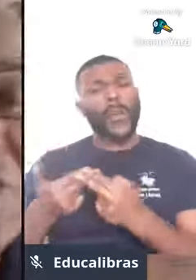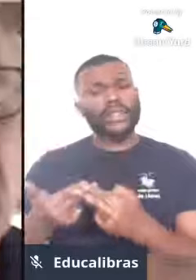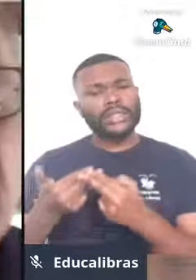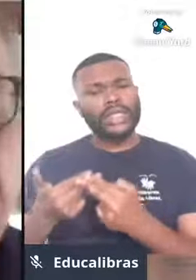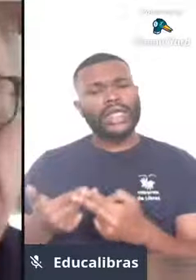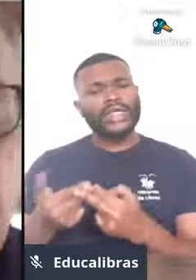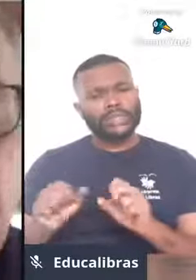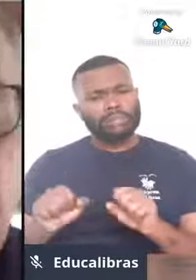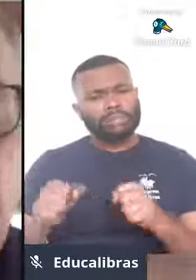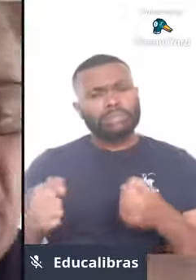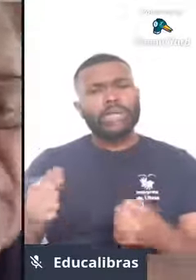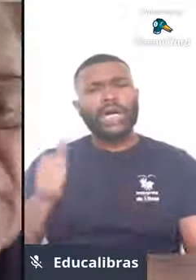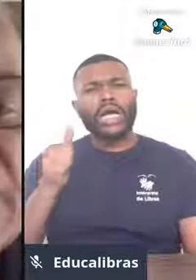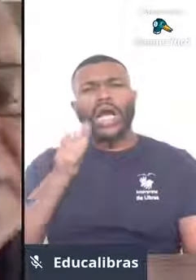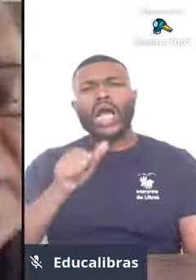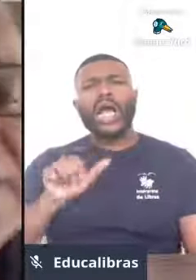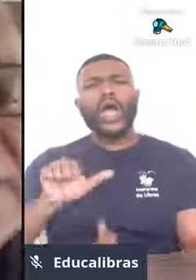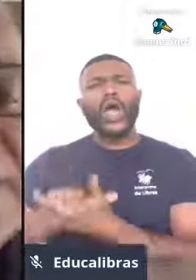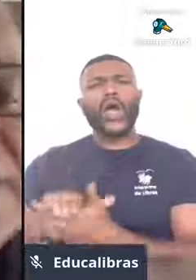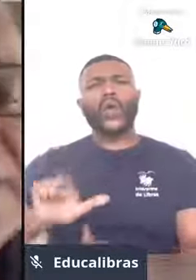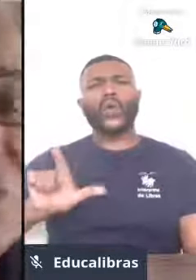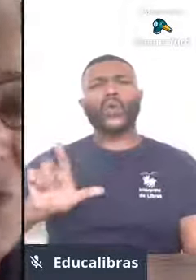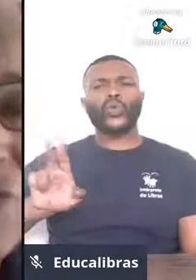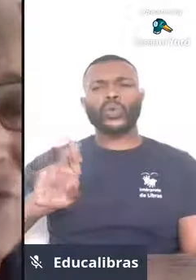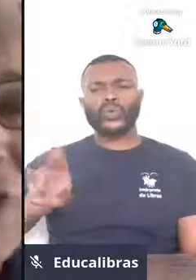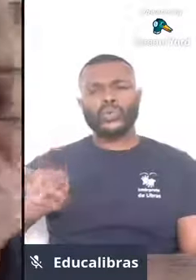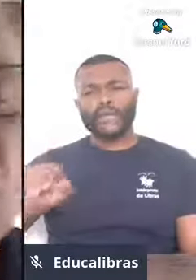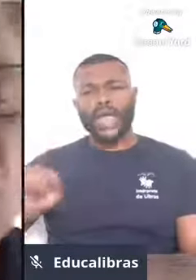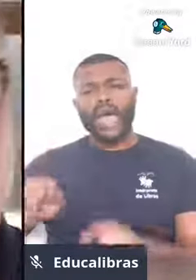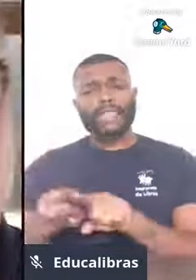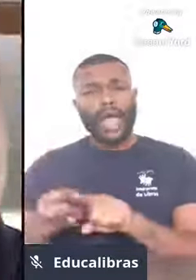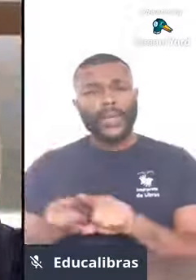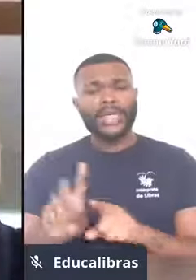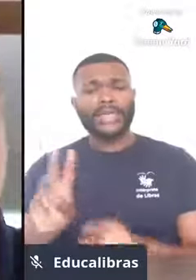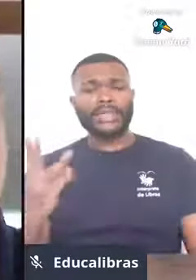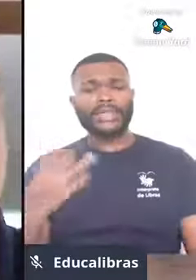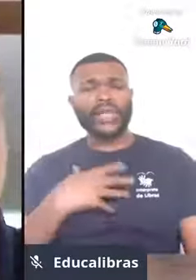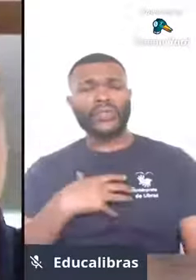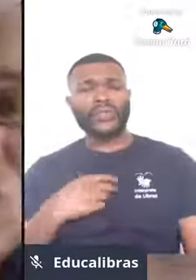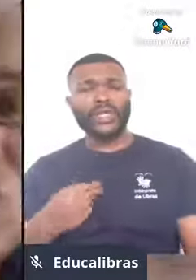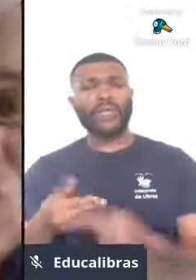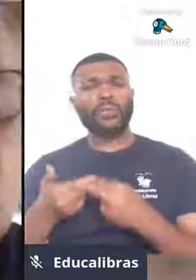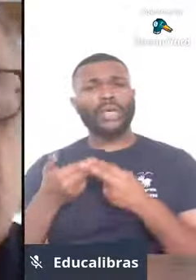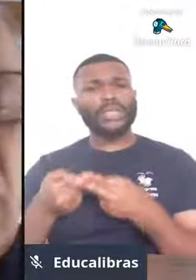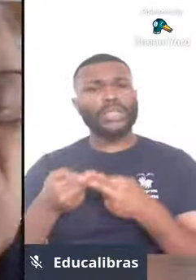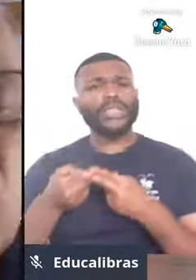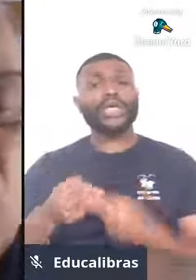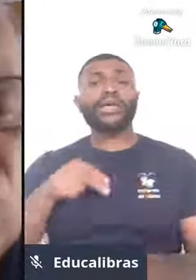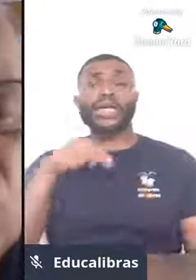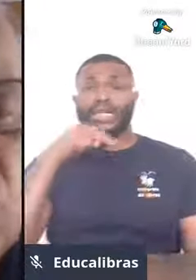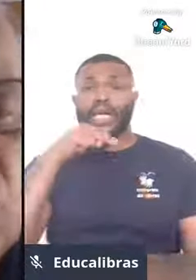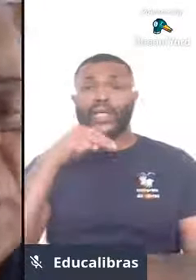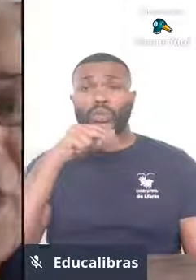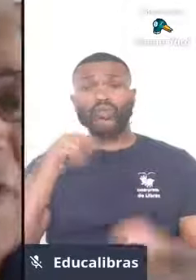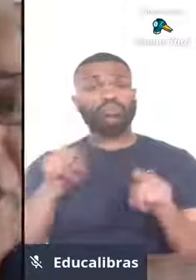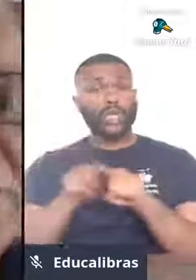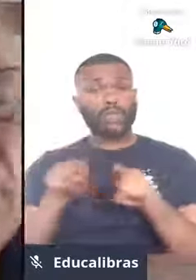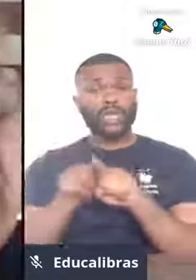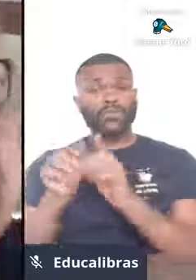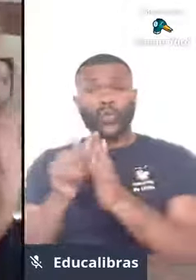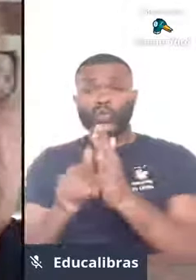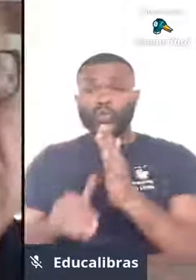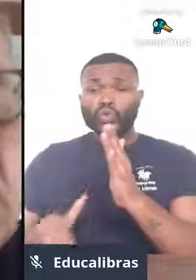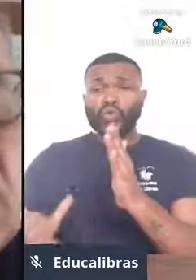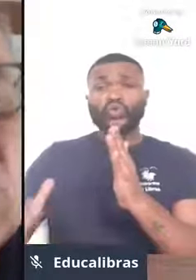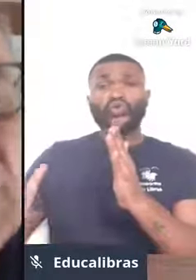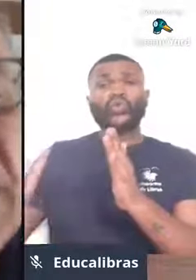a paciência, a compreensão dos meus filhos, depois neto, tudo isso é um conjunto que, infelizmente, nem todas